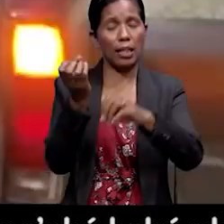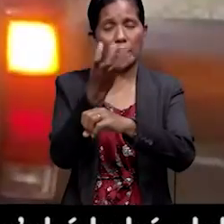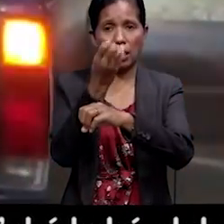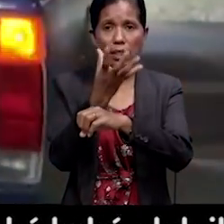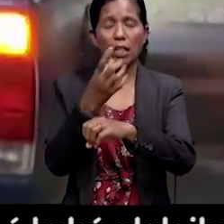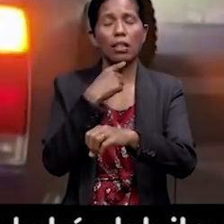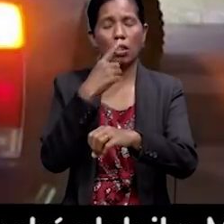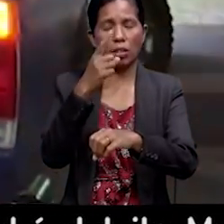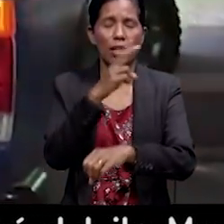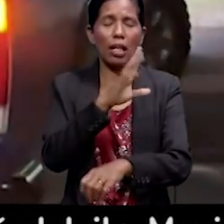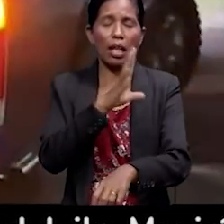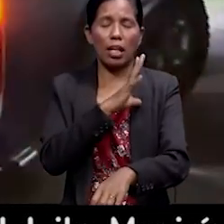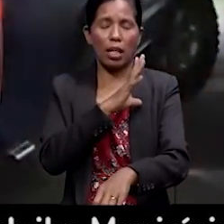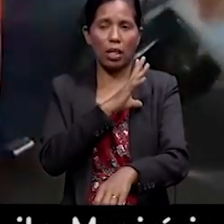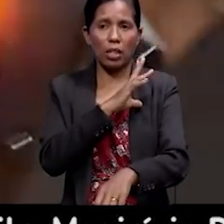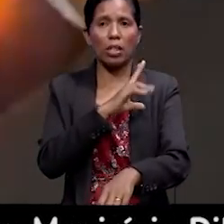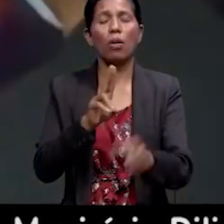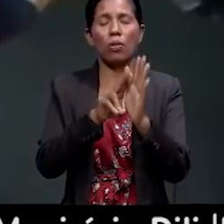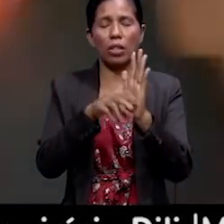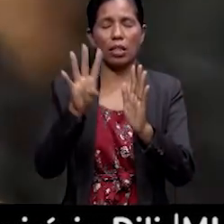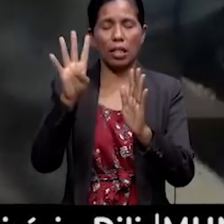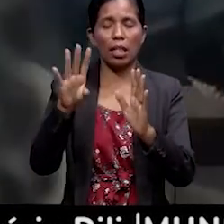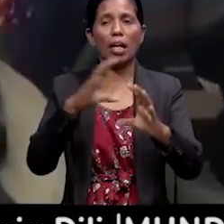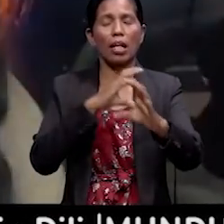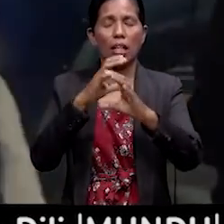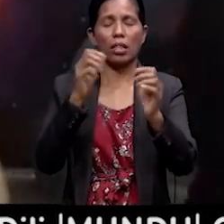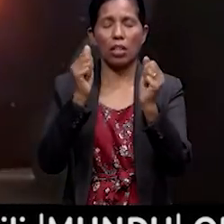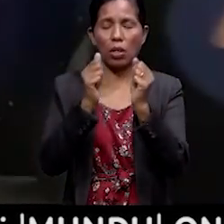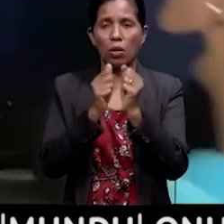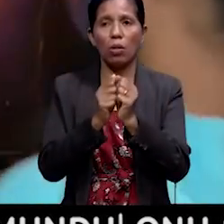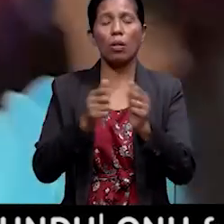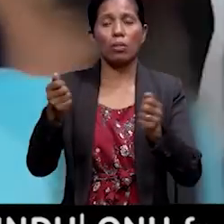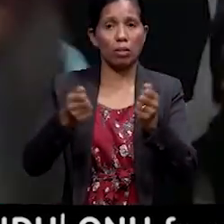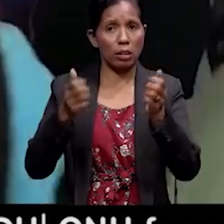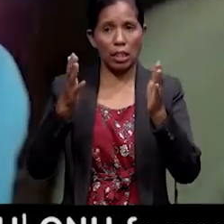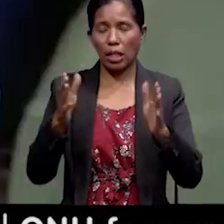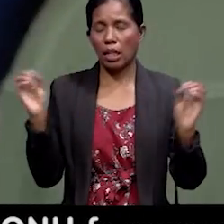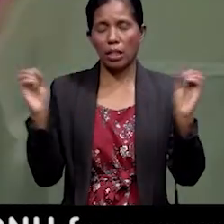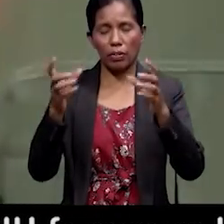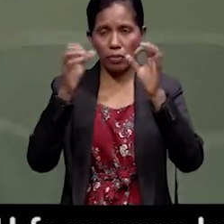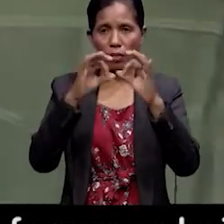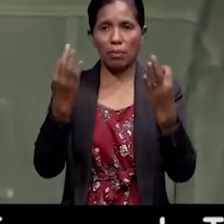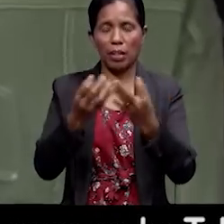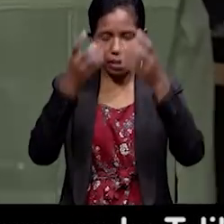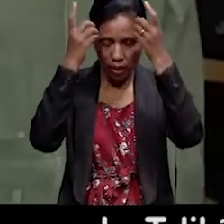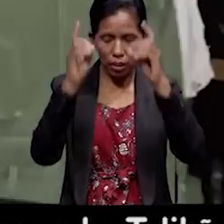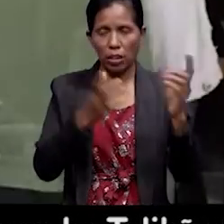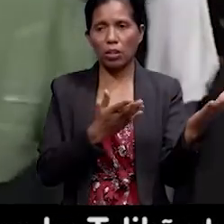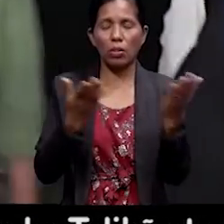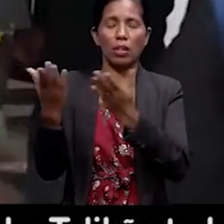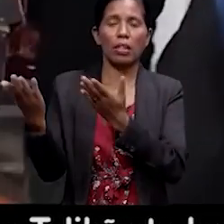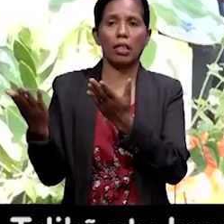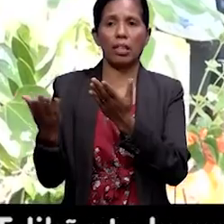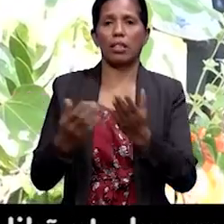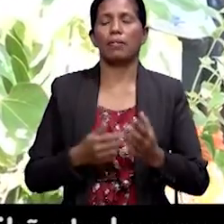hat mai be hatan det careta ho condutor la ia nune famiglia decide tula mati isin ho careta privado.